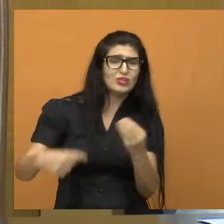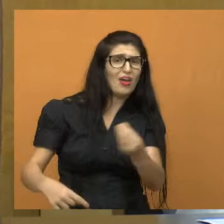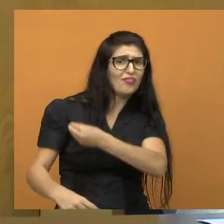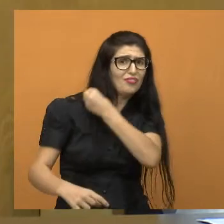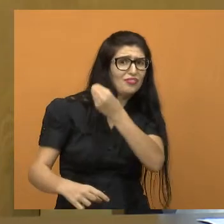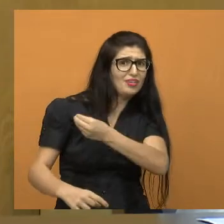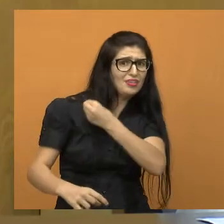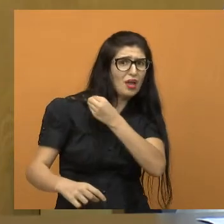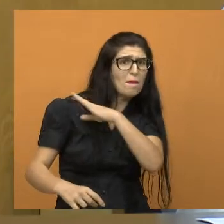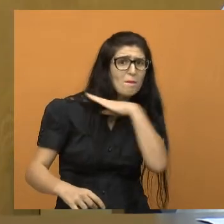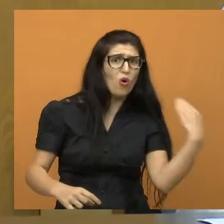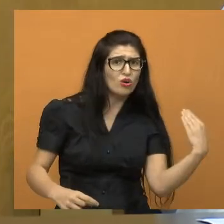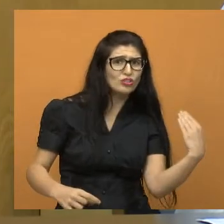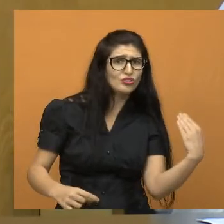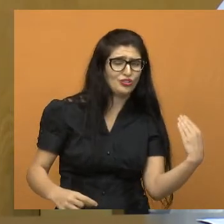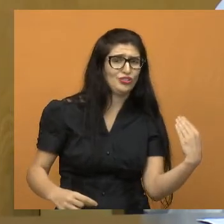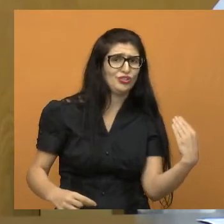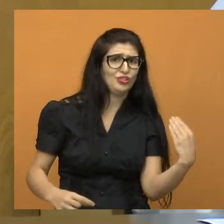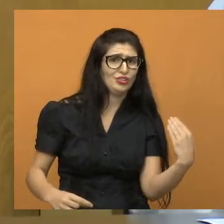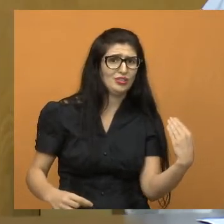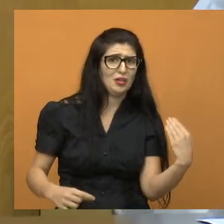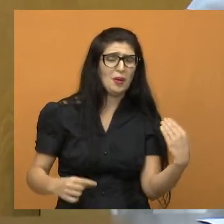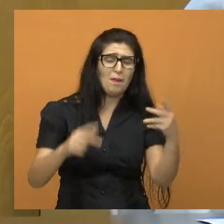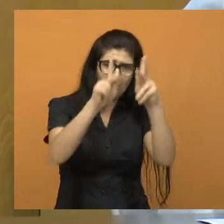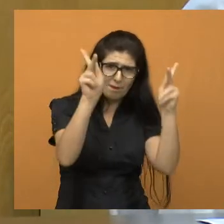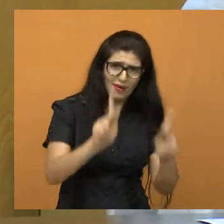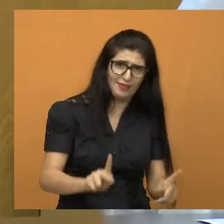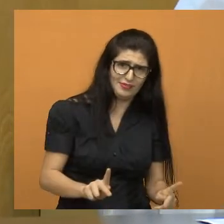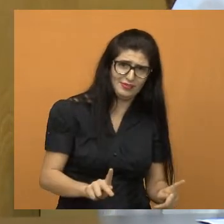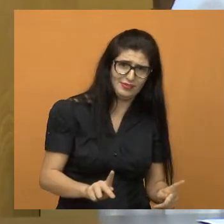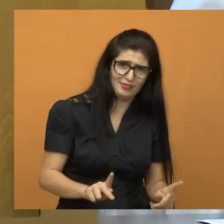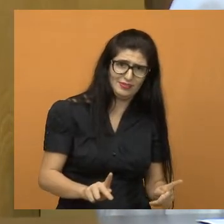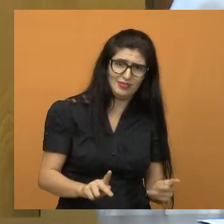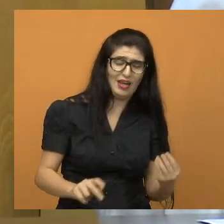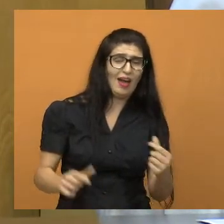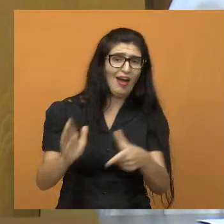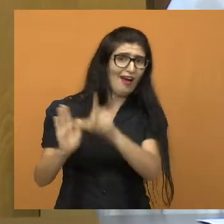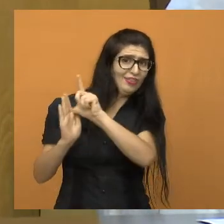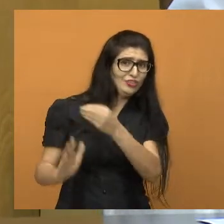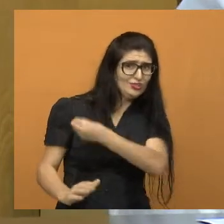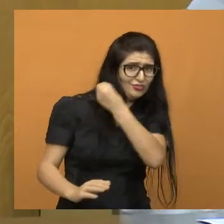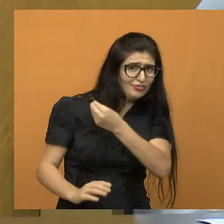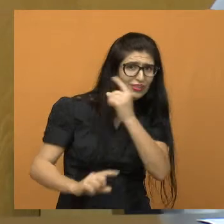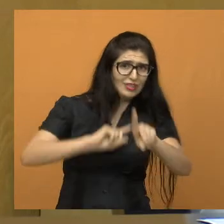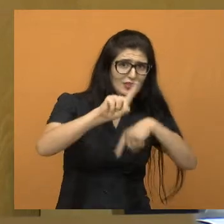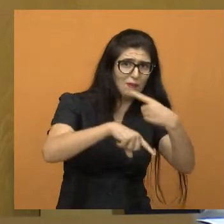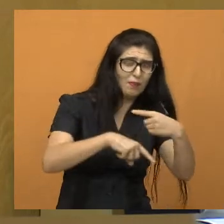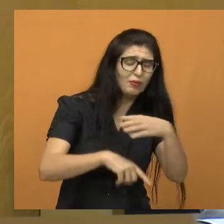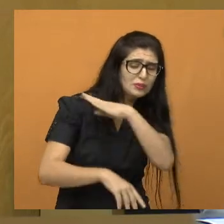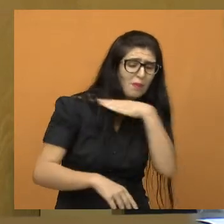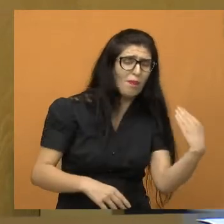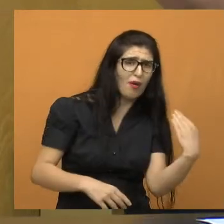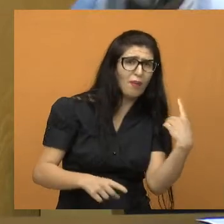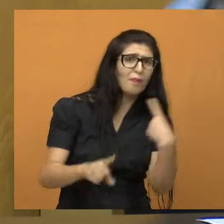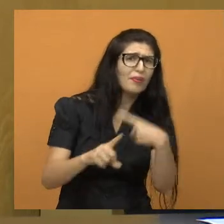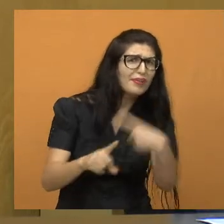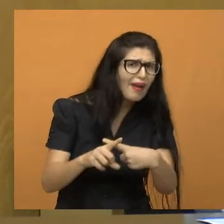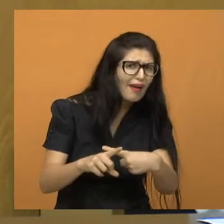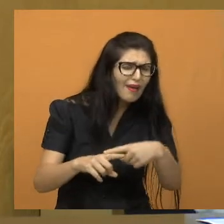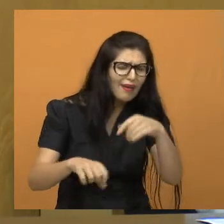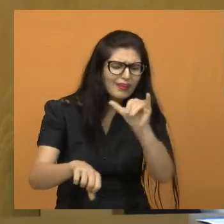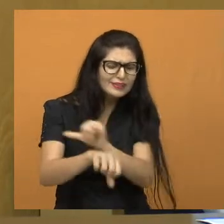paz. E depois, quando ele volta agora, após a Páscoa, o que ele fala no meio dos apóstolos, quando ele